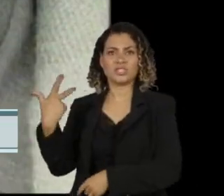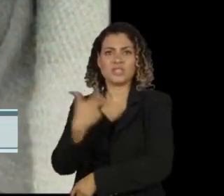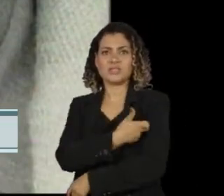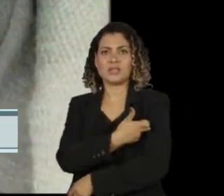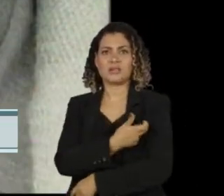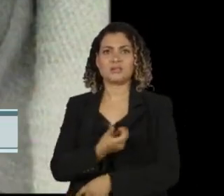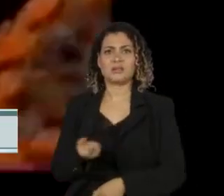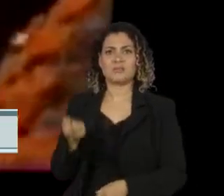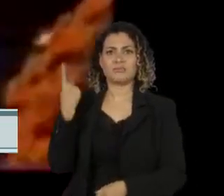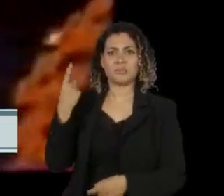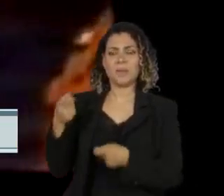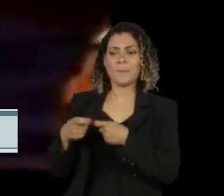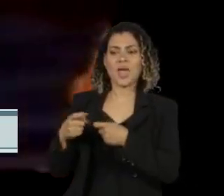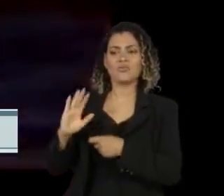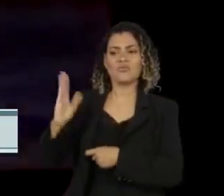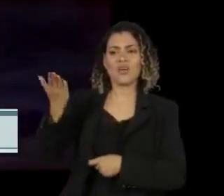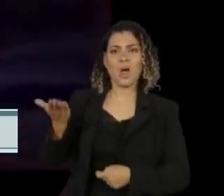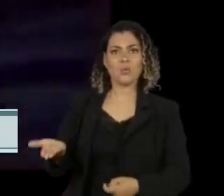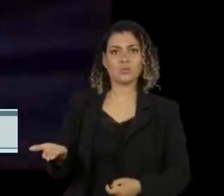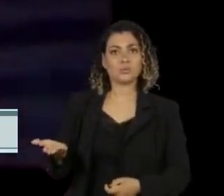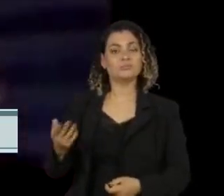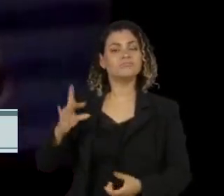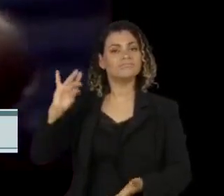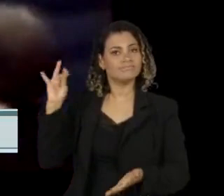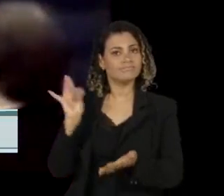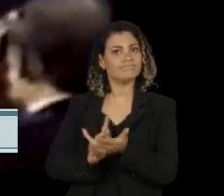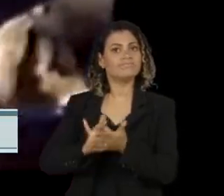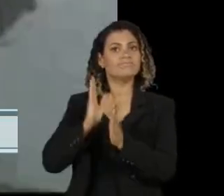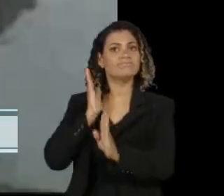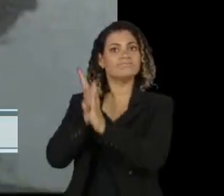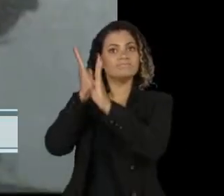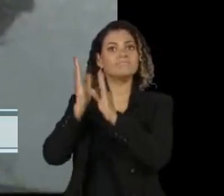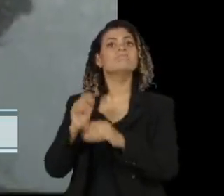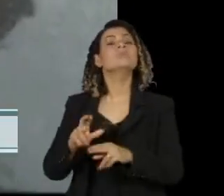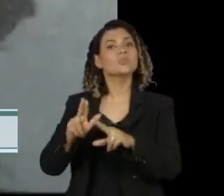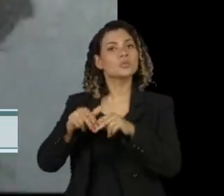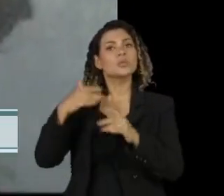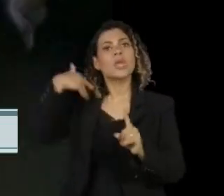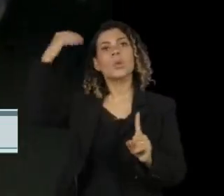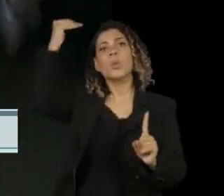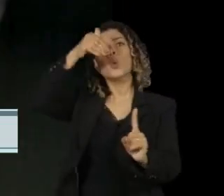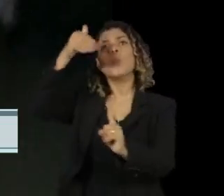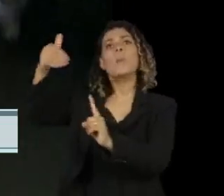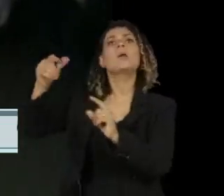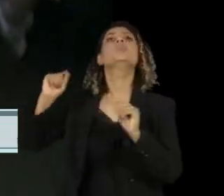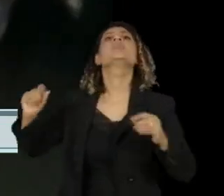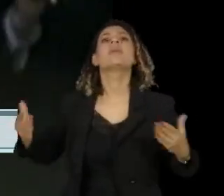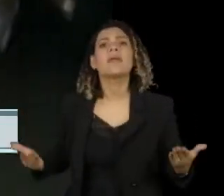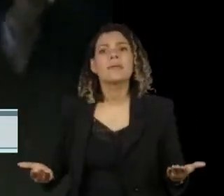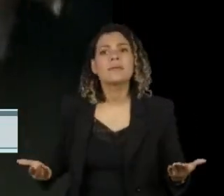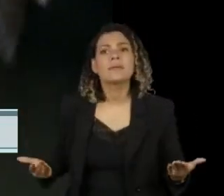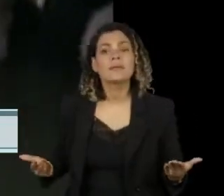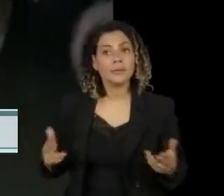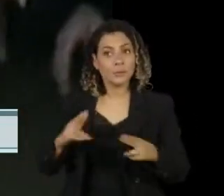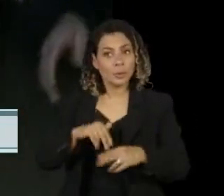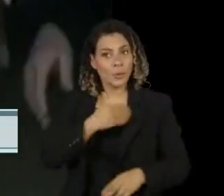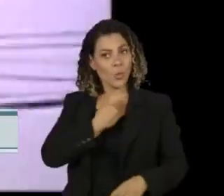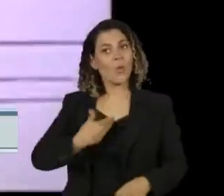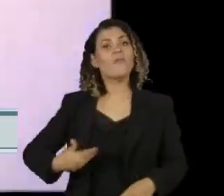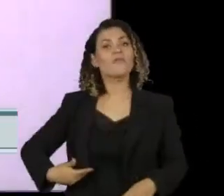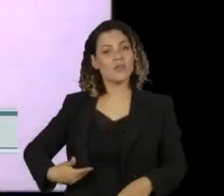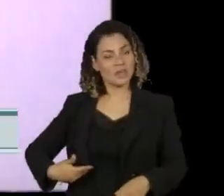de um falso médico confirmado o assassinato agora a família quer encontrar os culpa dos a suspeita recai sobre o governo